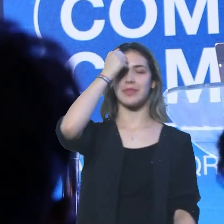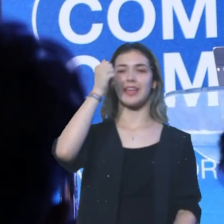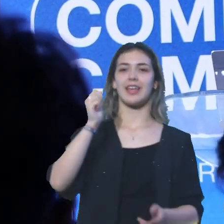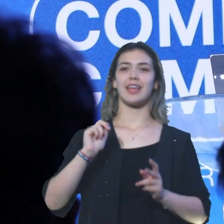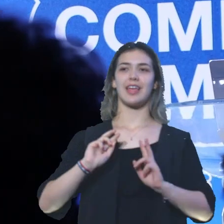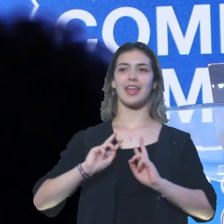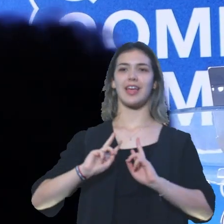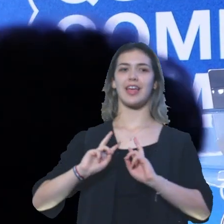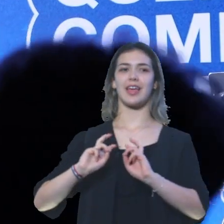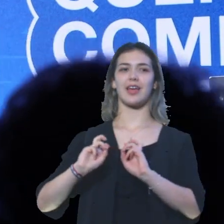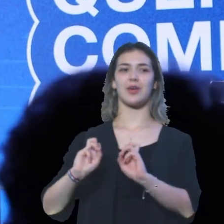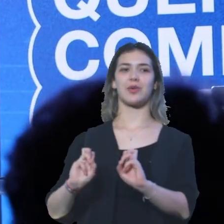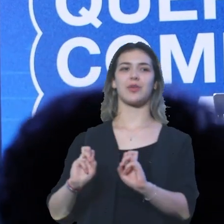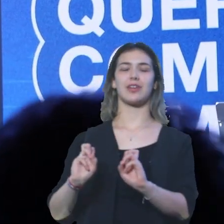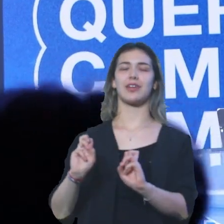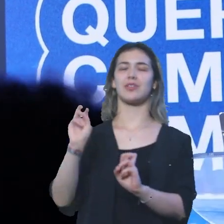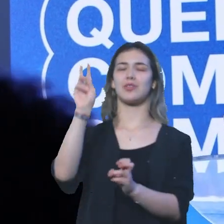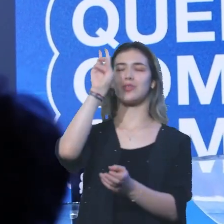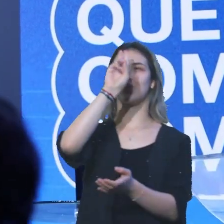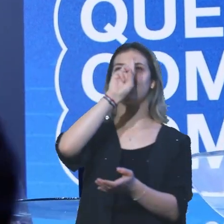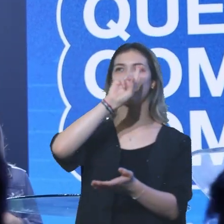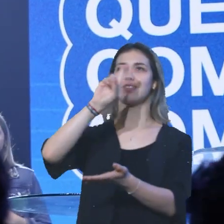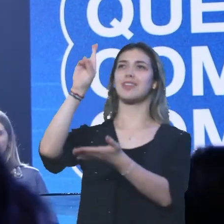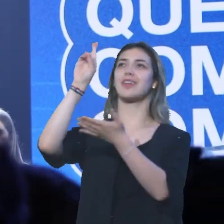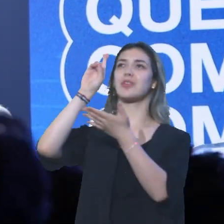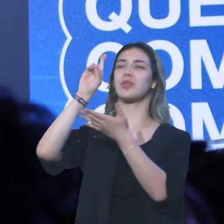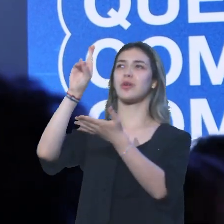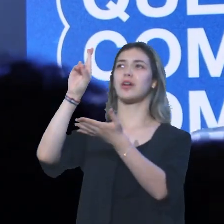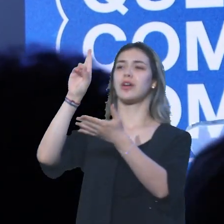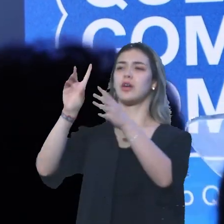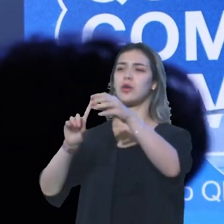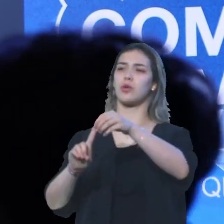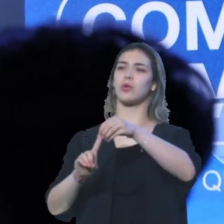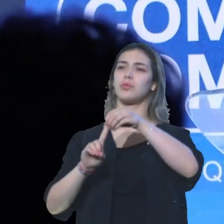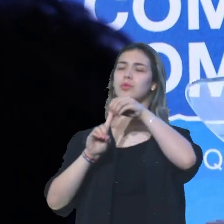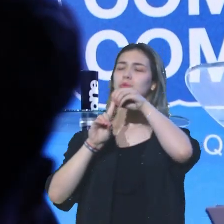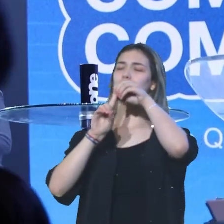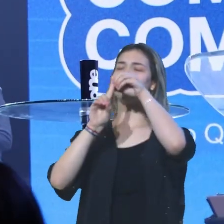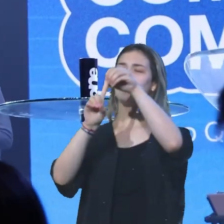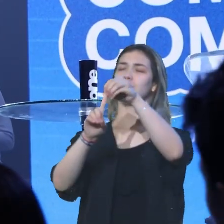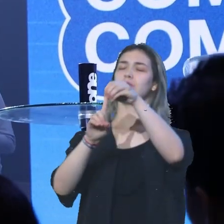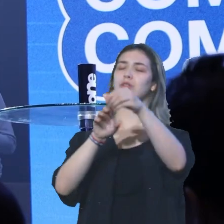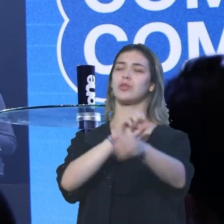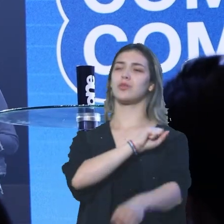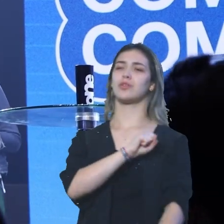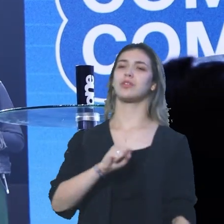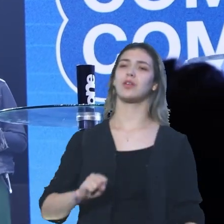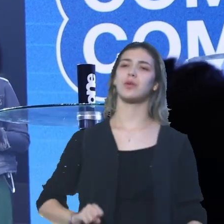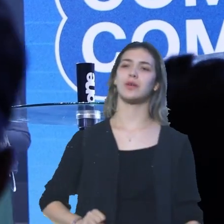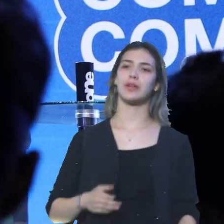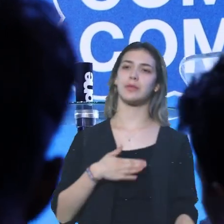reconheço o Senhor como o único Senhor da minha vida.